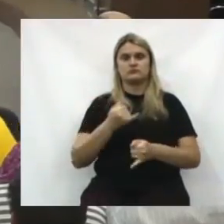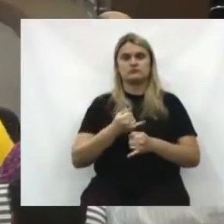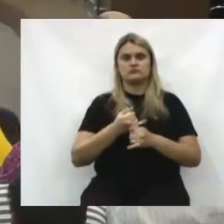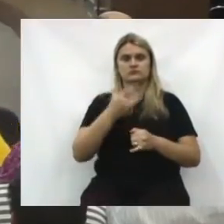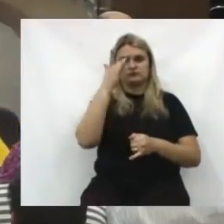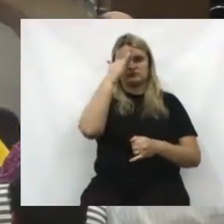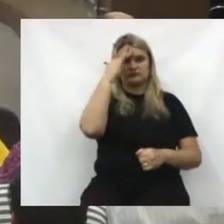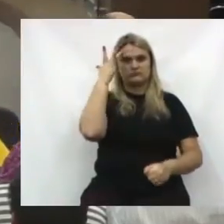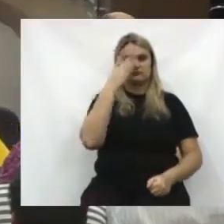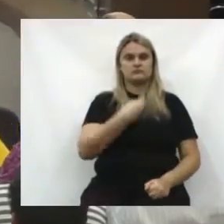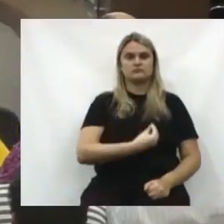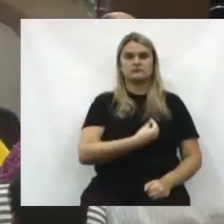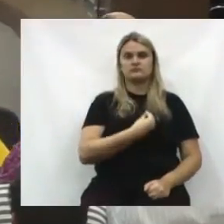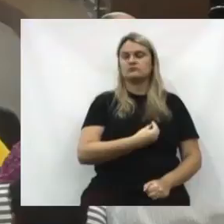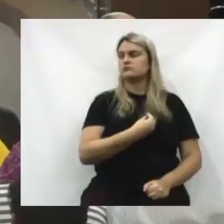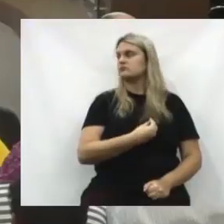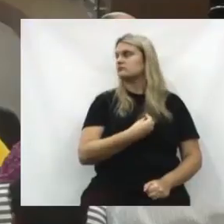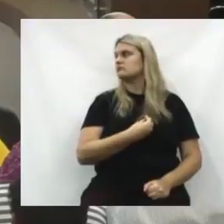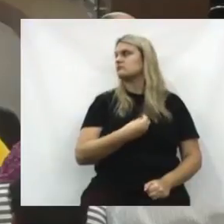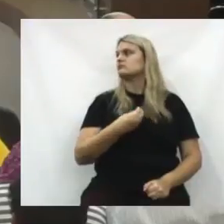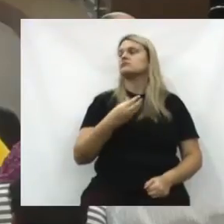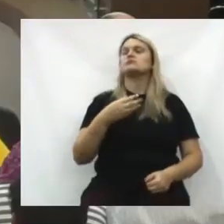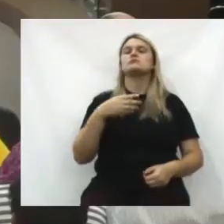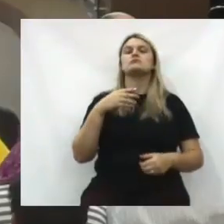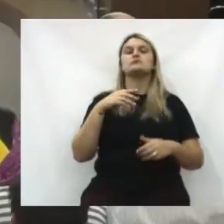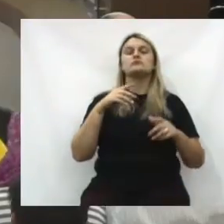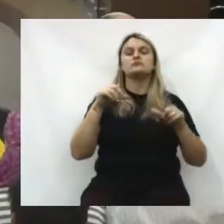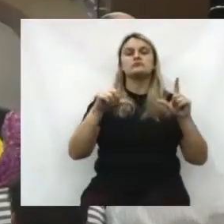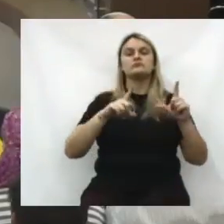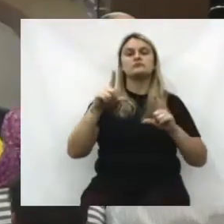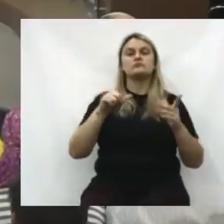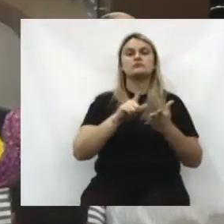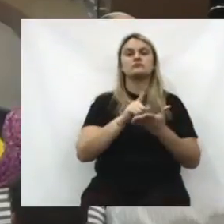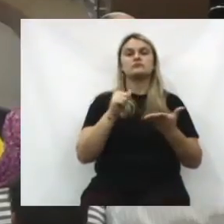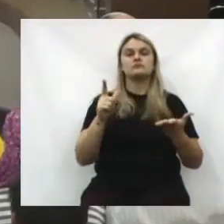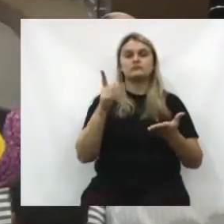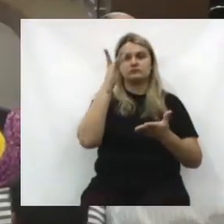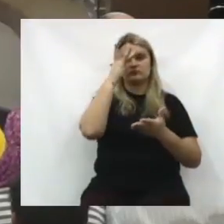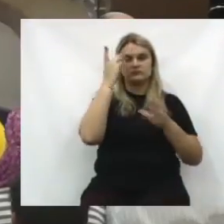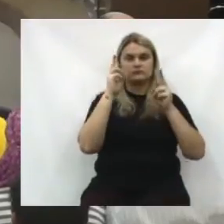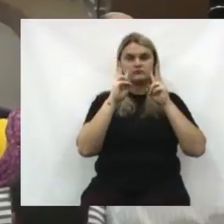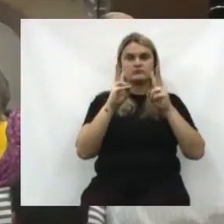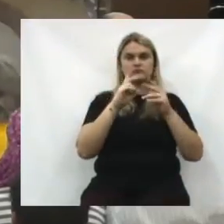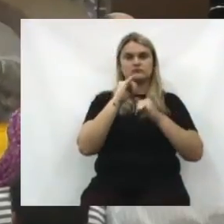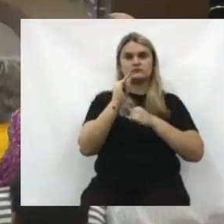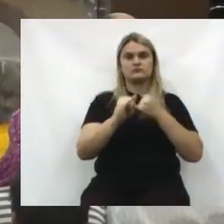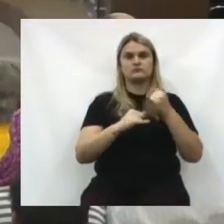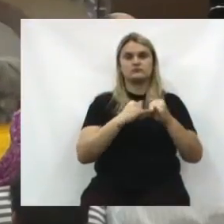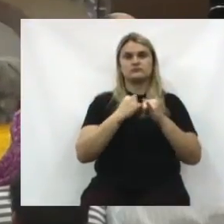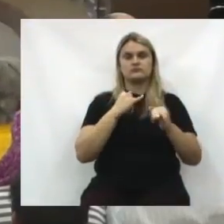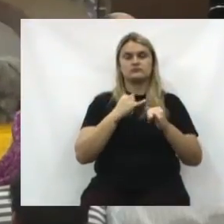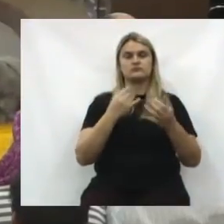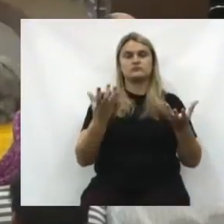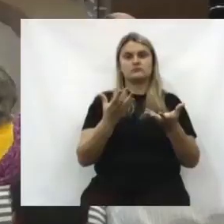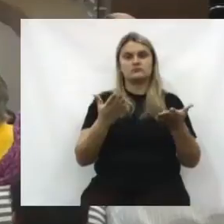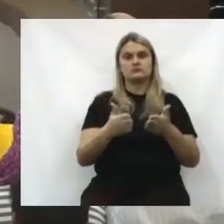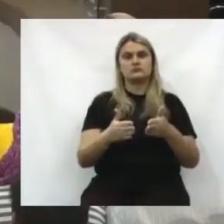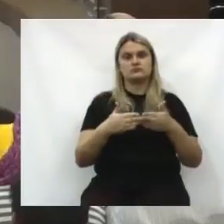diretora, ao público presente, à imprensa falada, escrita, aos